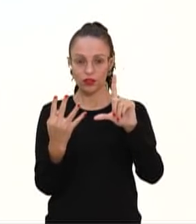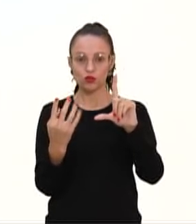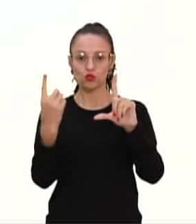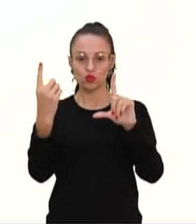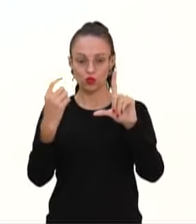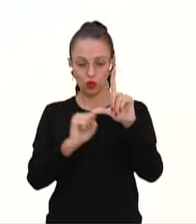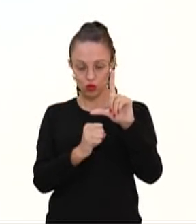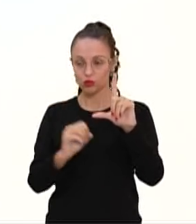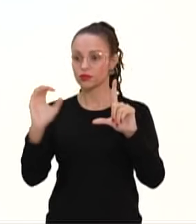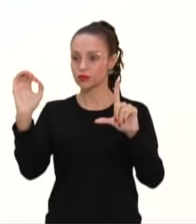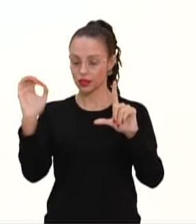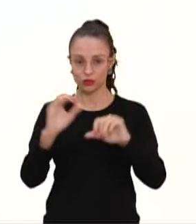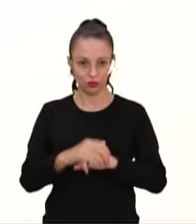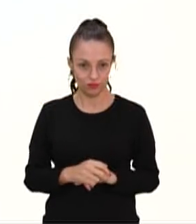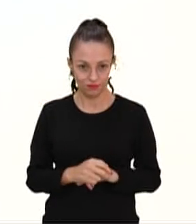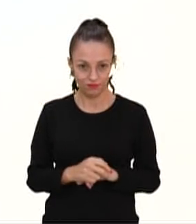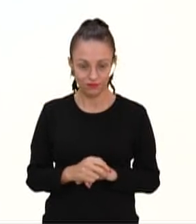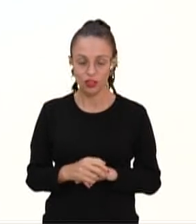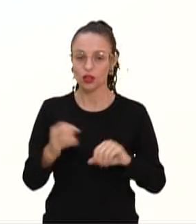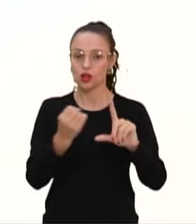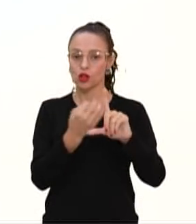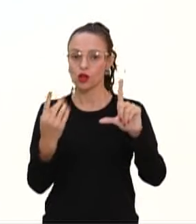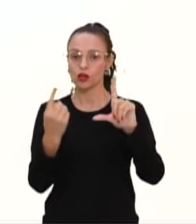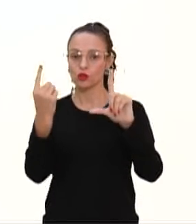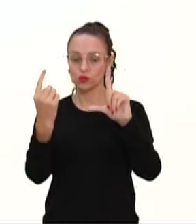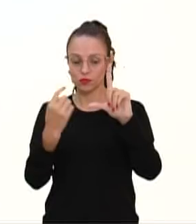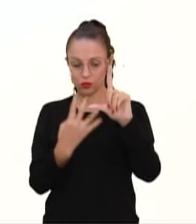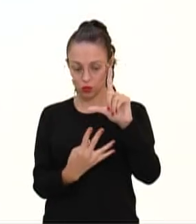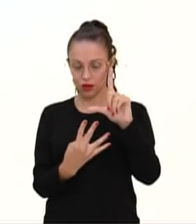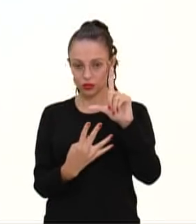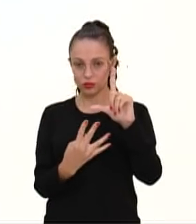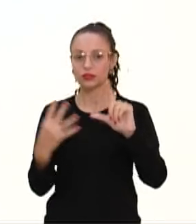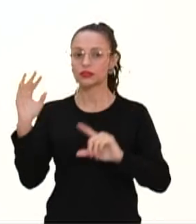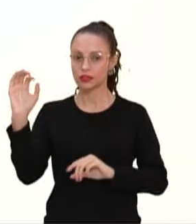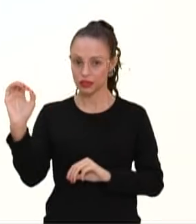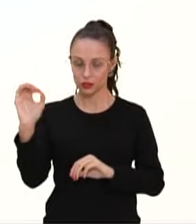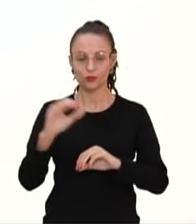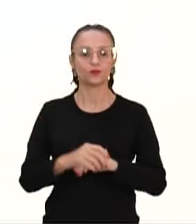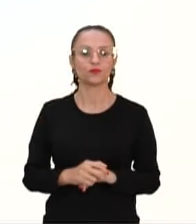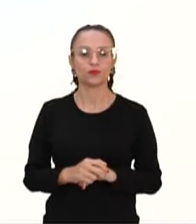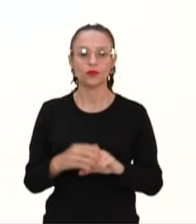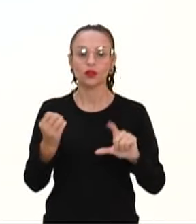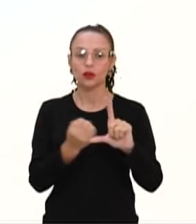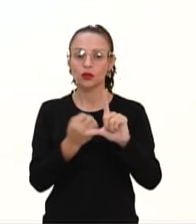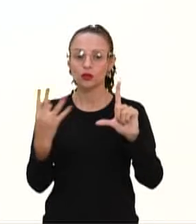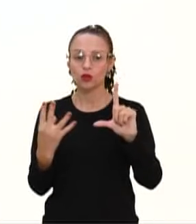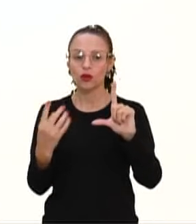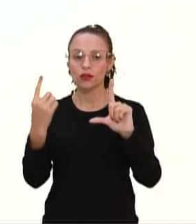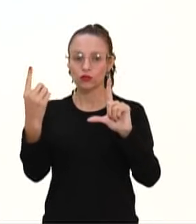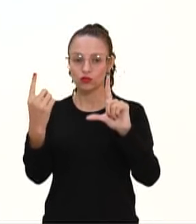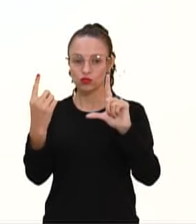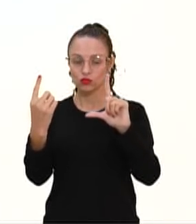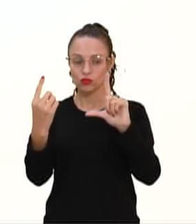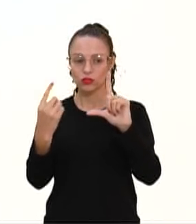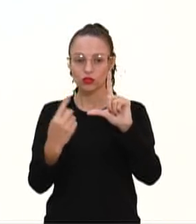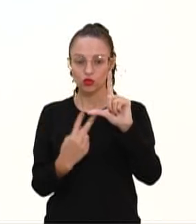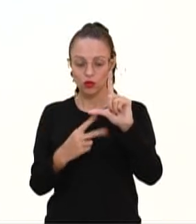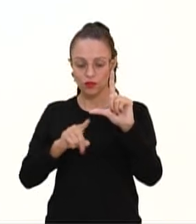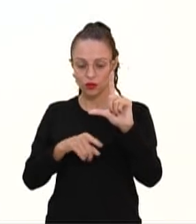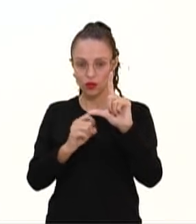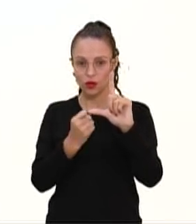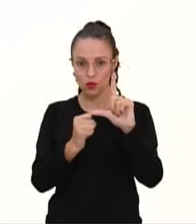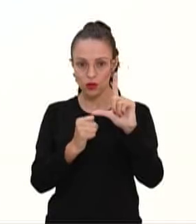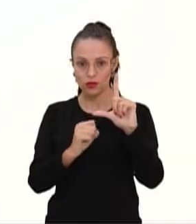8 é 0. Log de 1 na base 4 é 0. Log de 1 na base